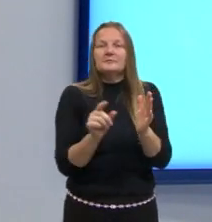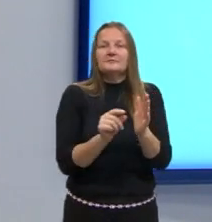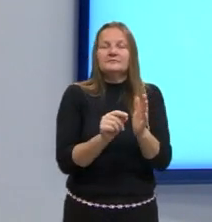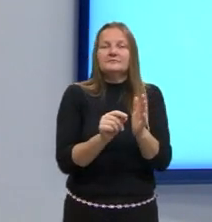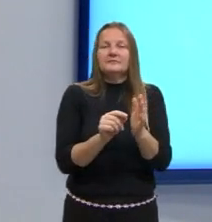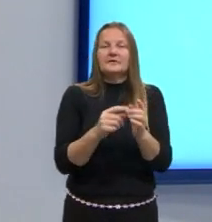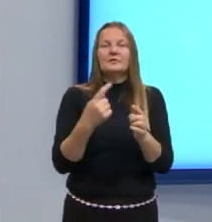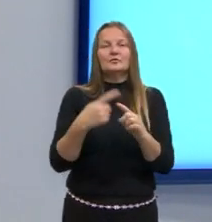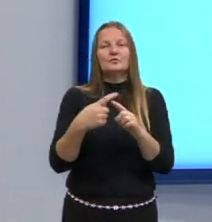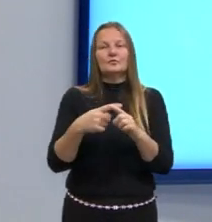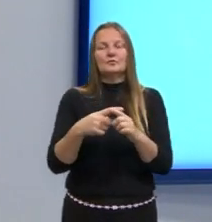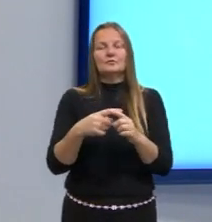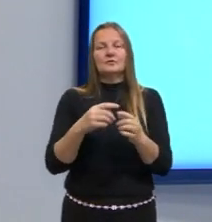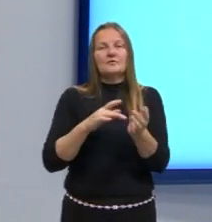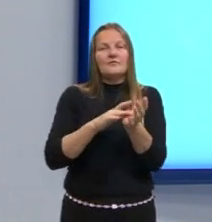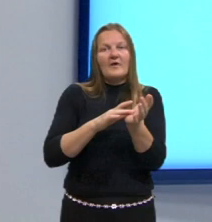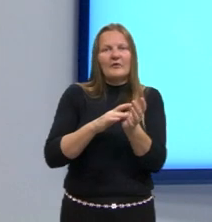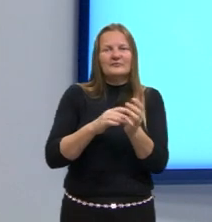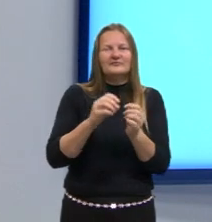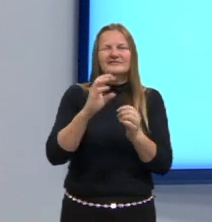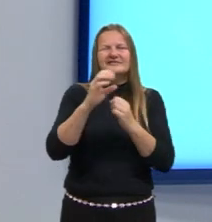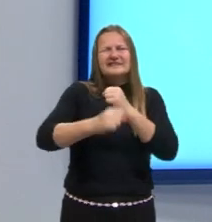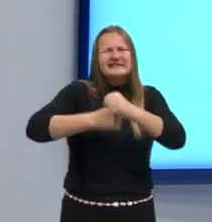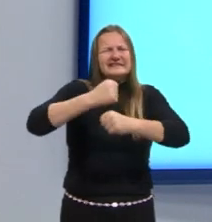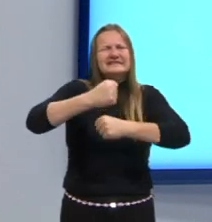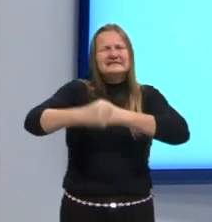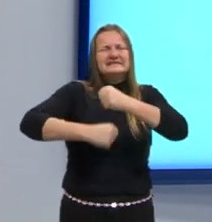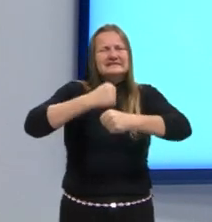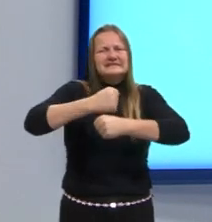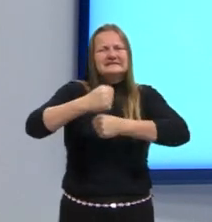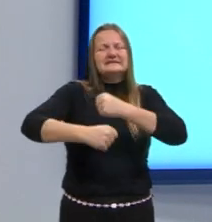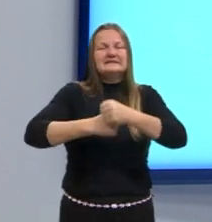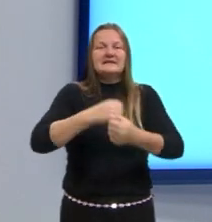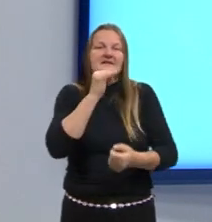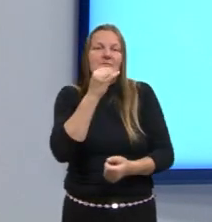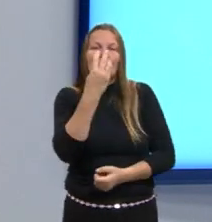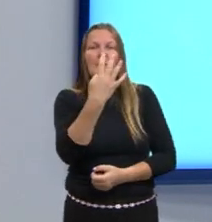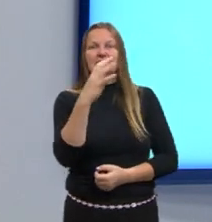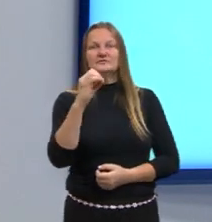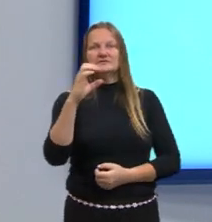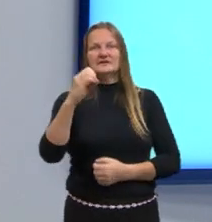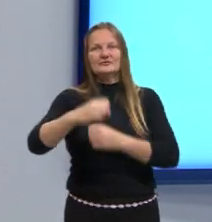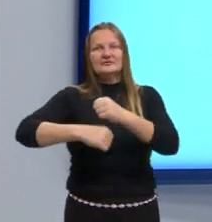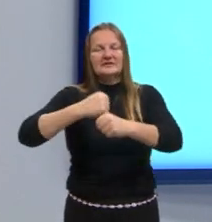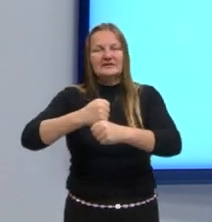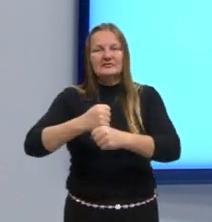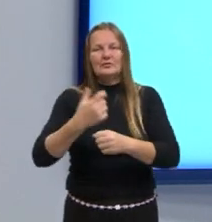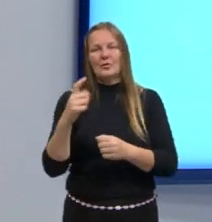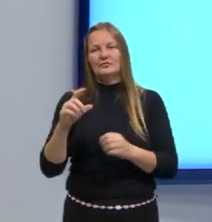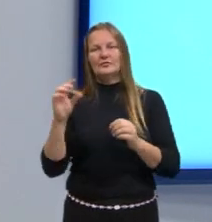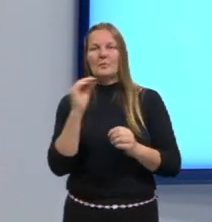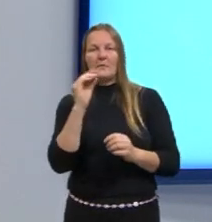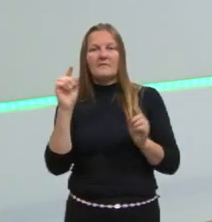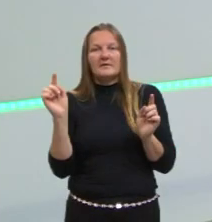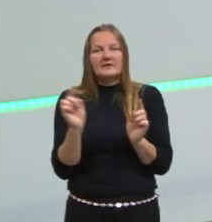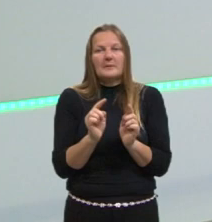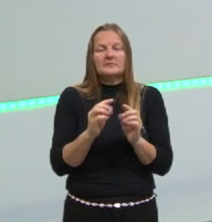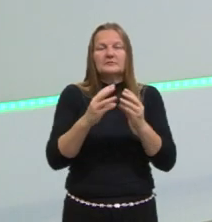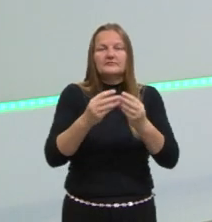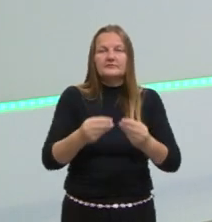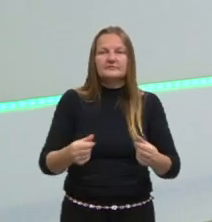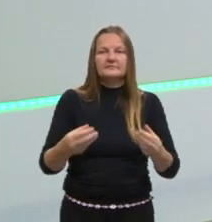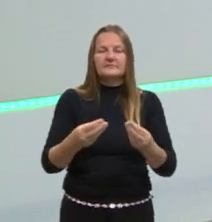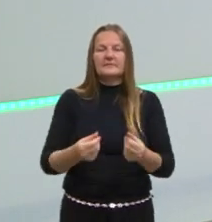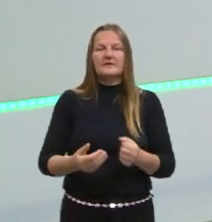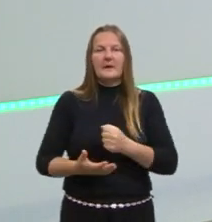polímeros sintéticos né então ele vai durante mais rápido vai ser o processo através da ação dos microrganismos e os microrganismos não tem